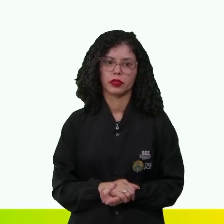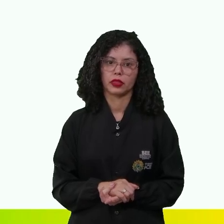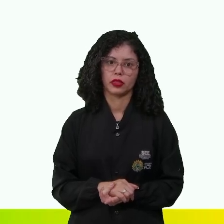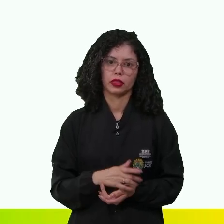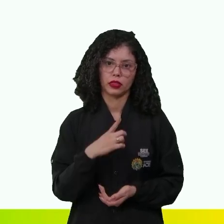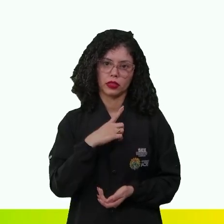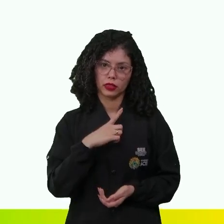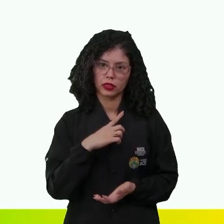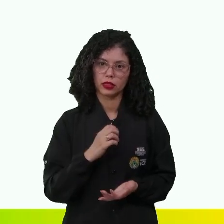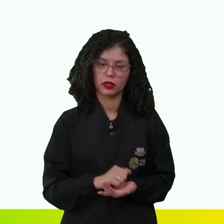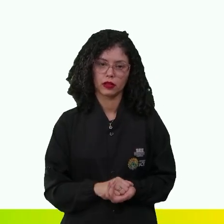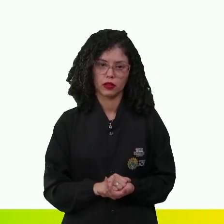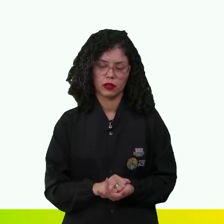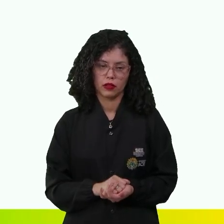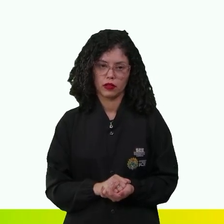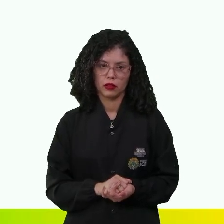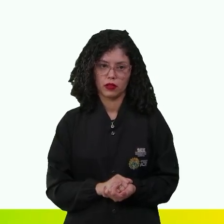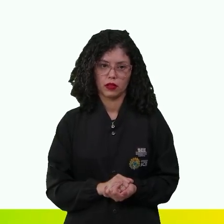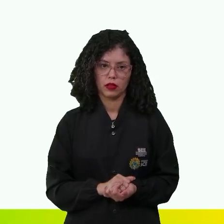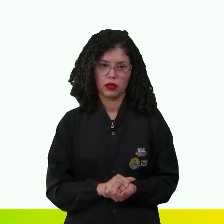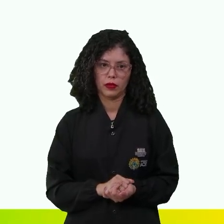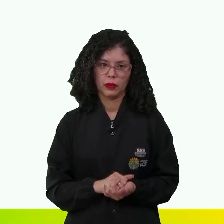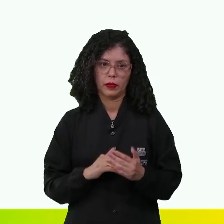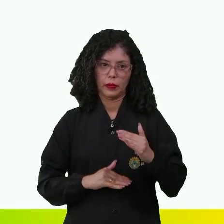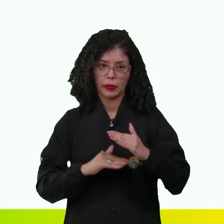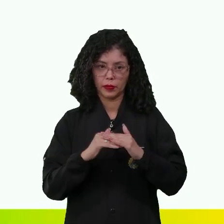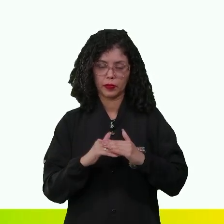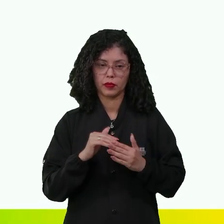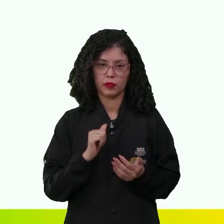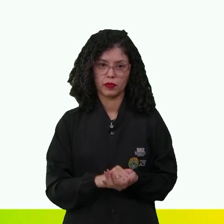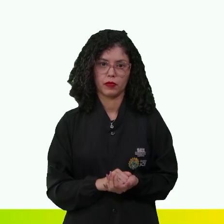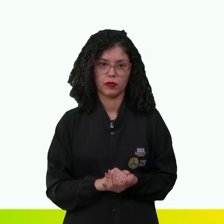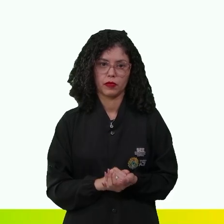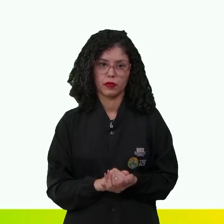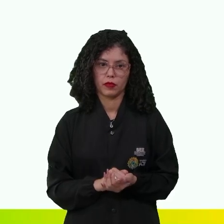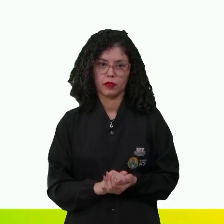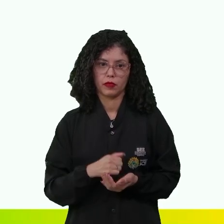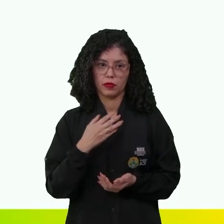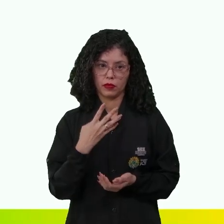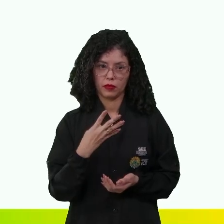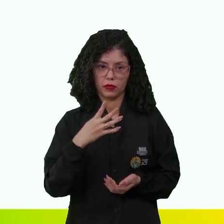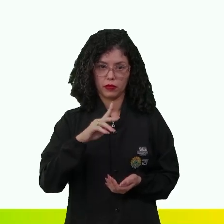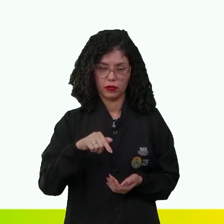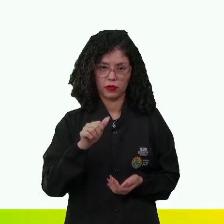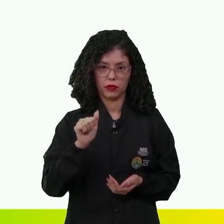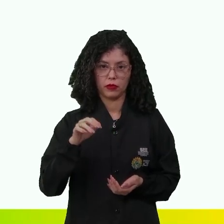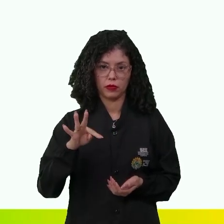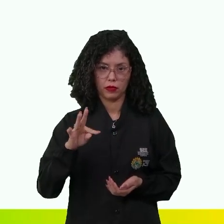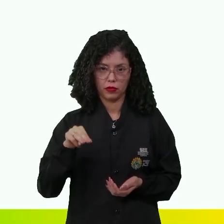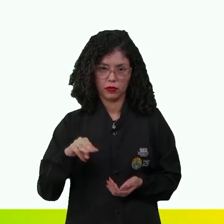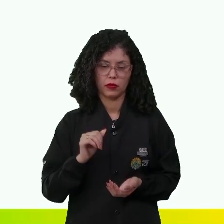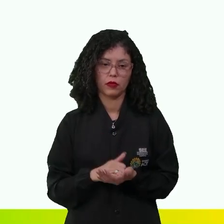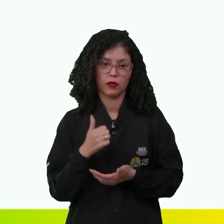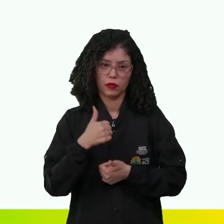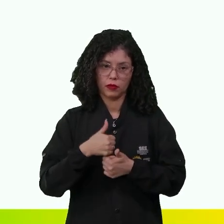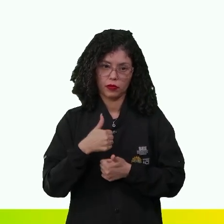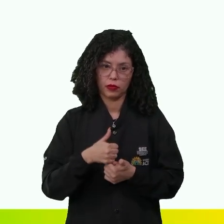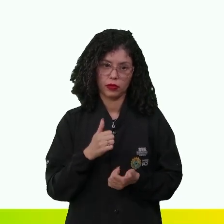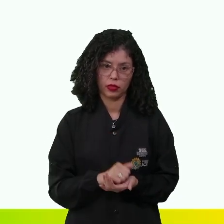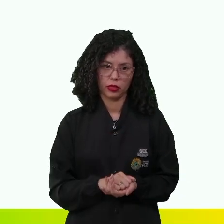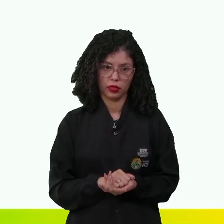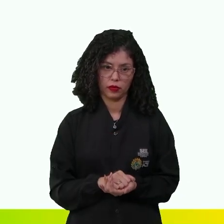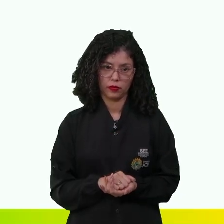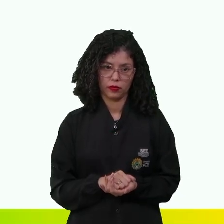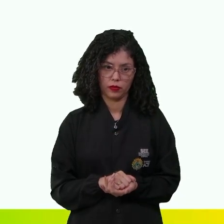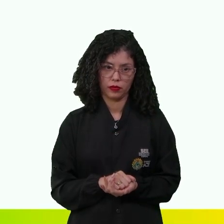nós temos aí a pressão de 4 atm. Substituindo, pessoal,